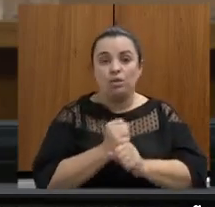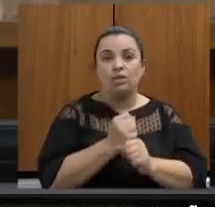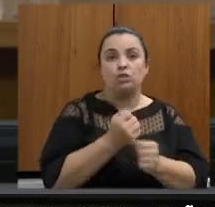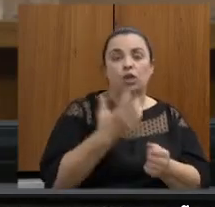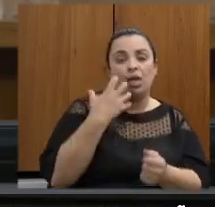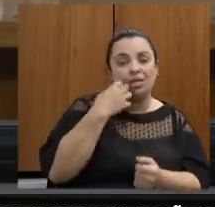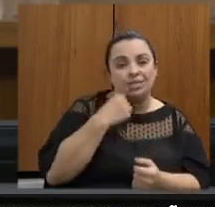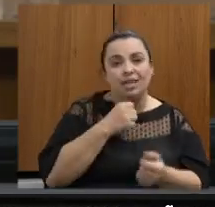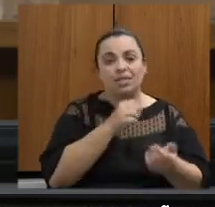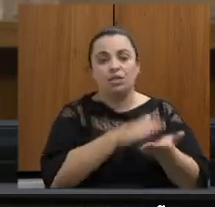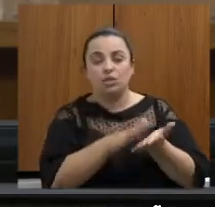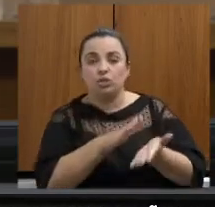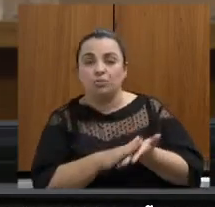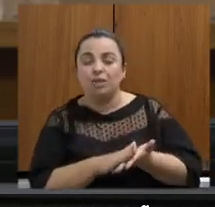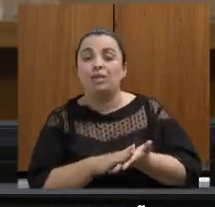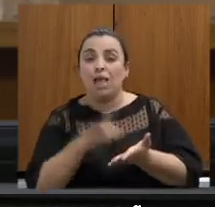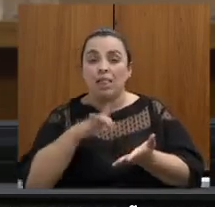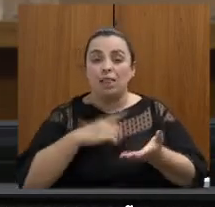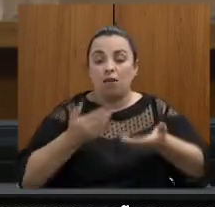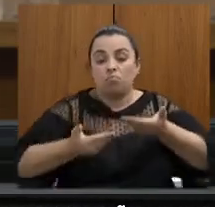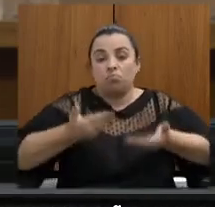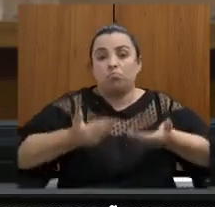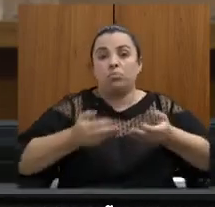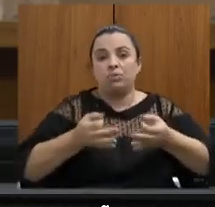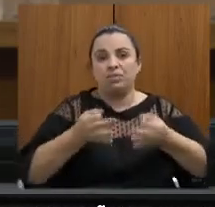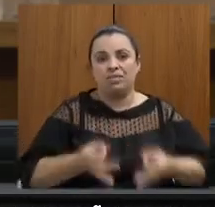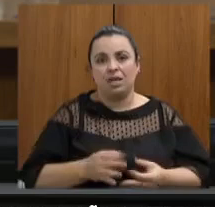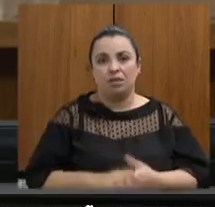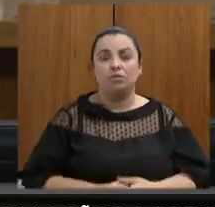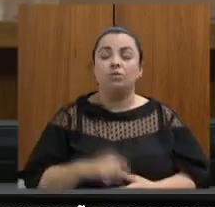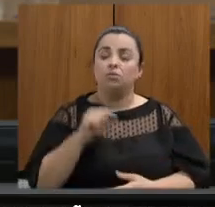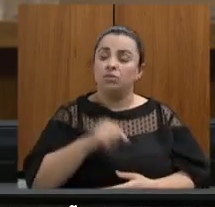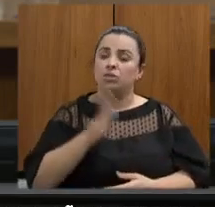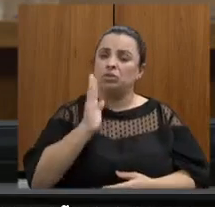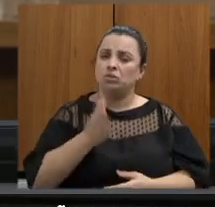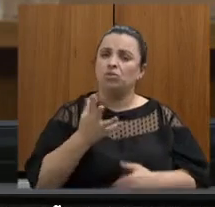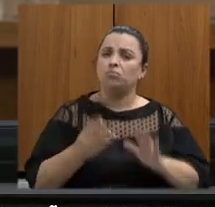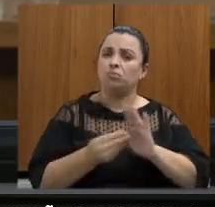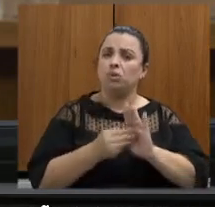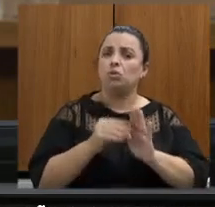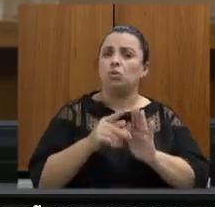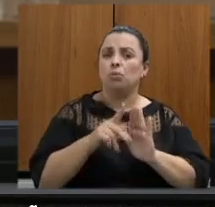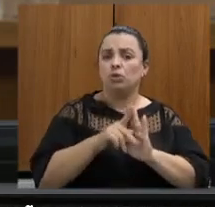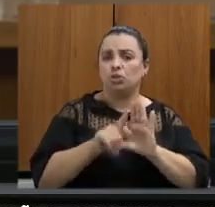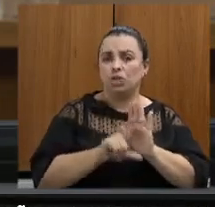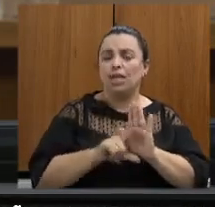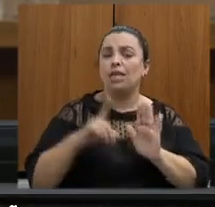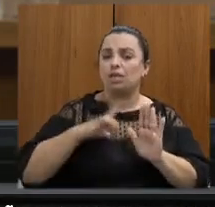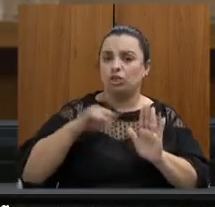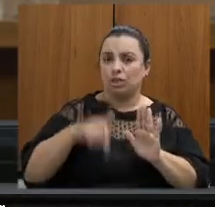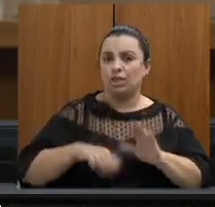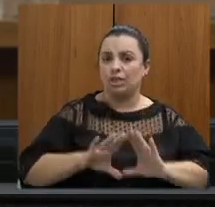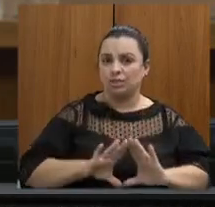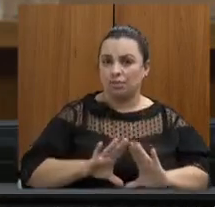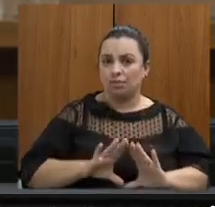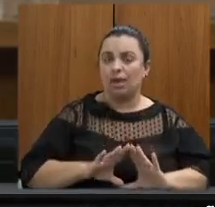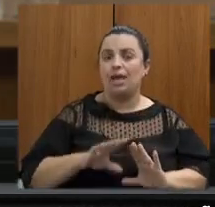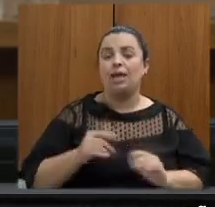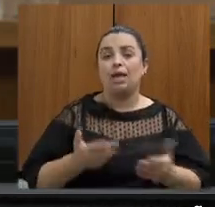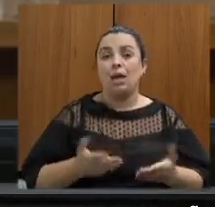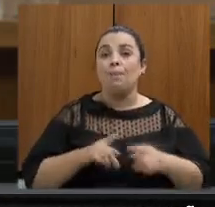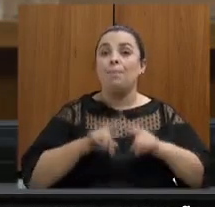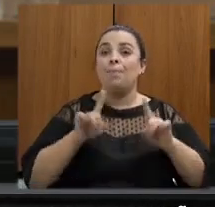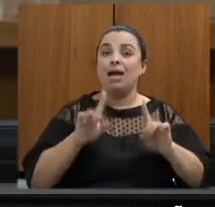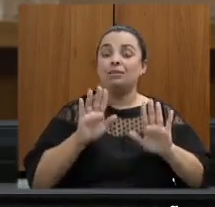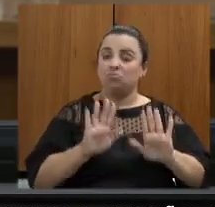será construído na a gente já tem o som ligado no projeto de lei que estava na casa mas essa independente do projeto de lei permanece compromisso